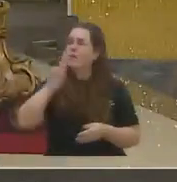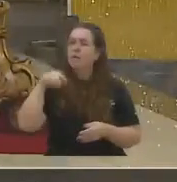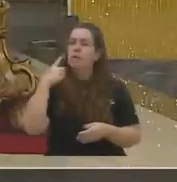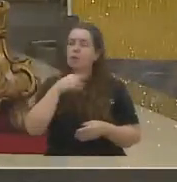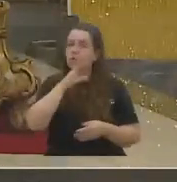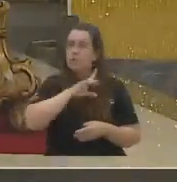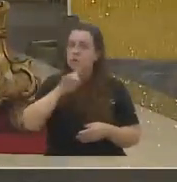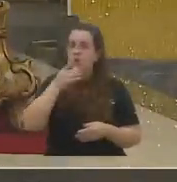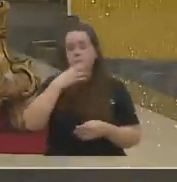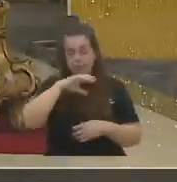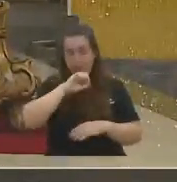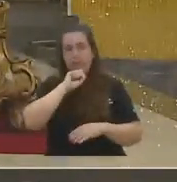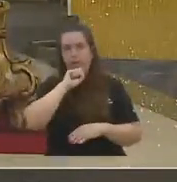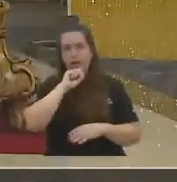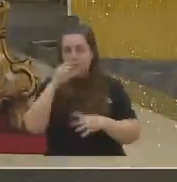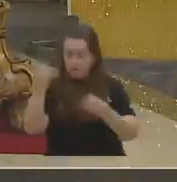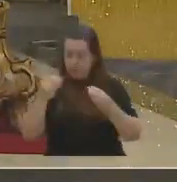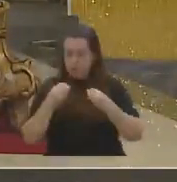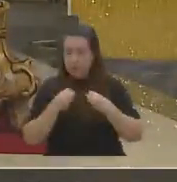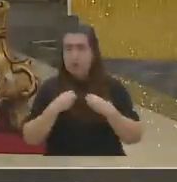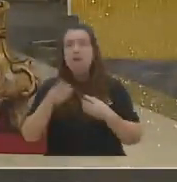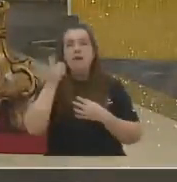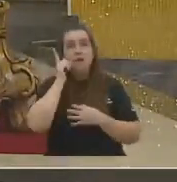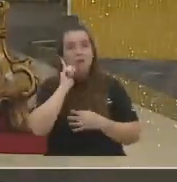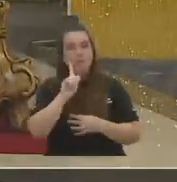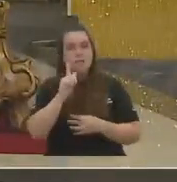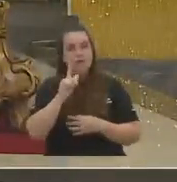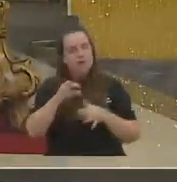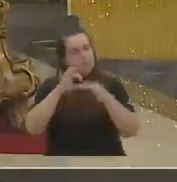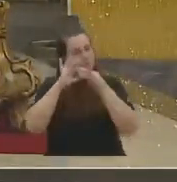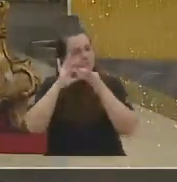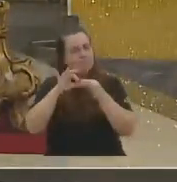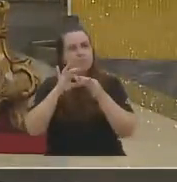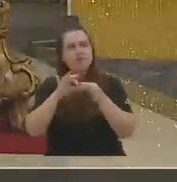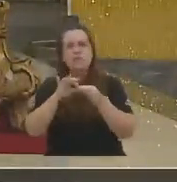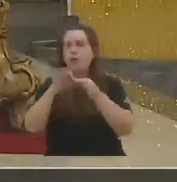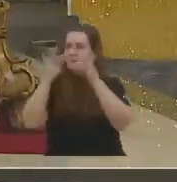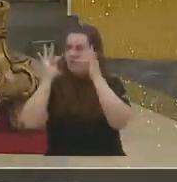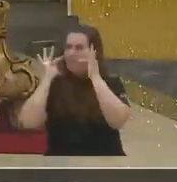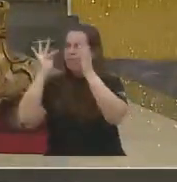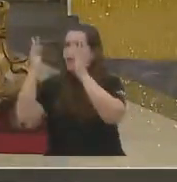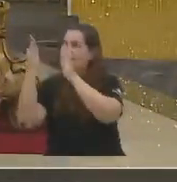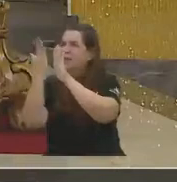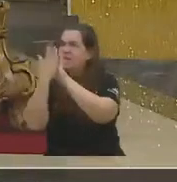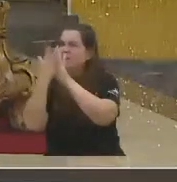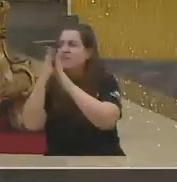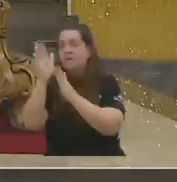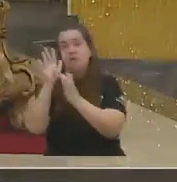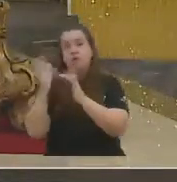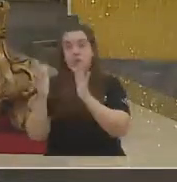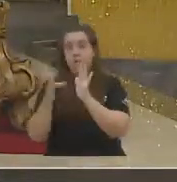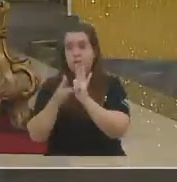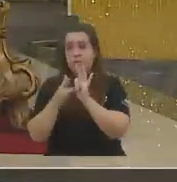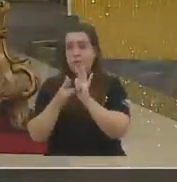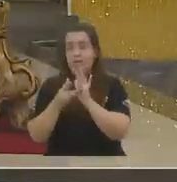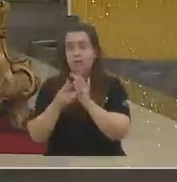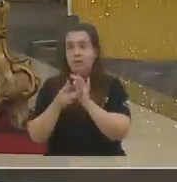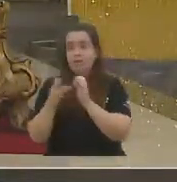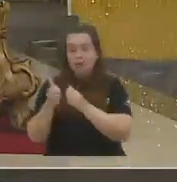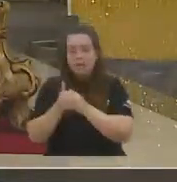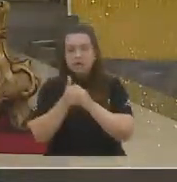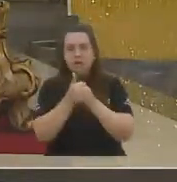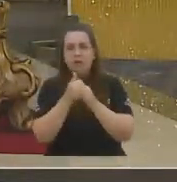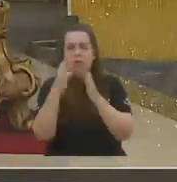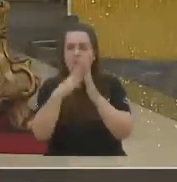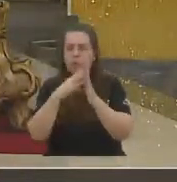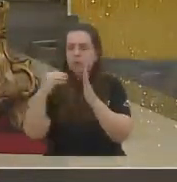Pai, concedei que consigamos permanecer fiéis na presença de Jesus, seguindo os modelos